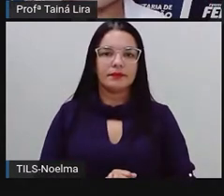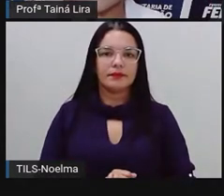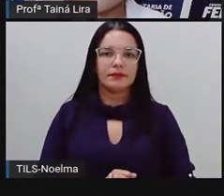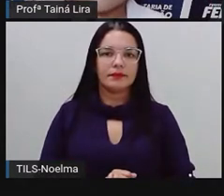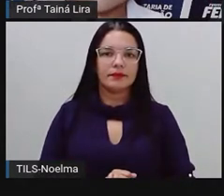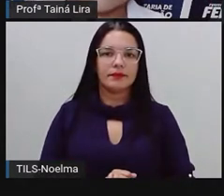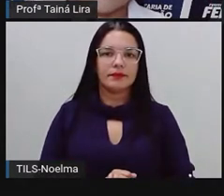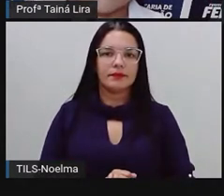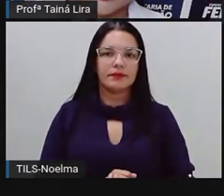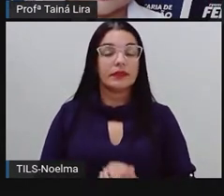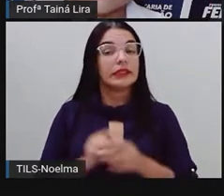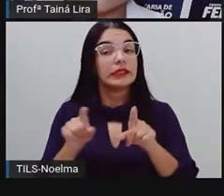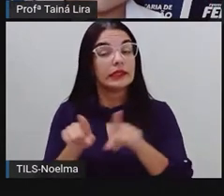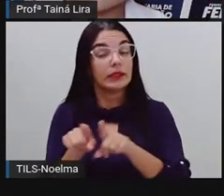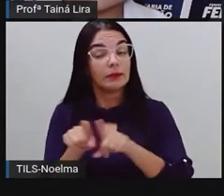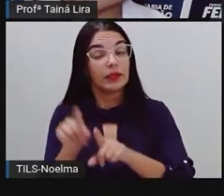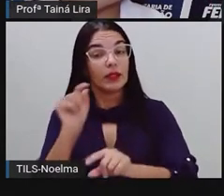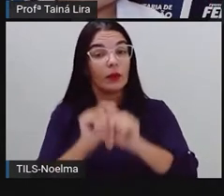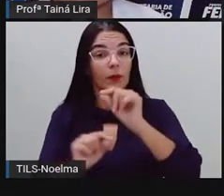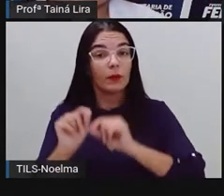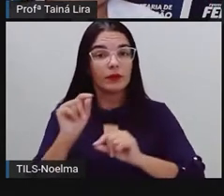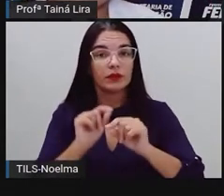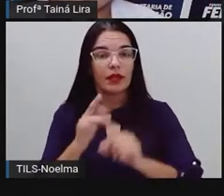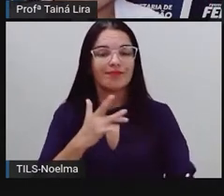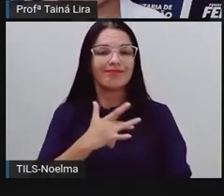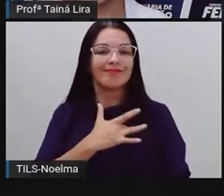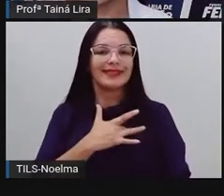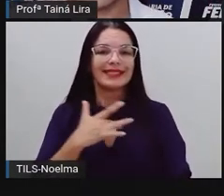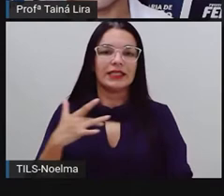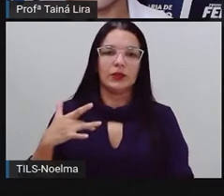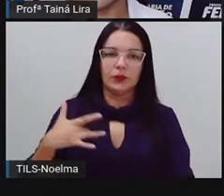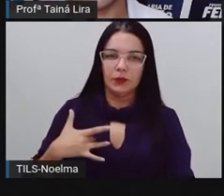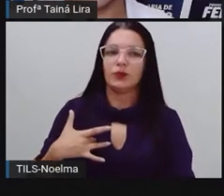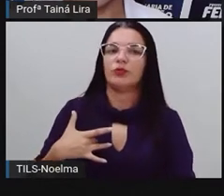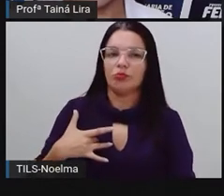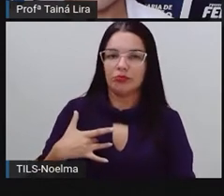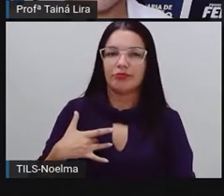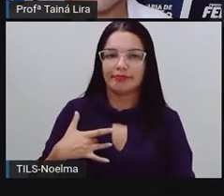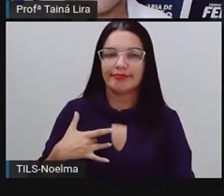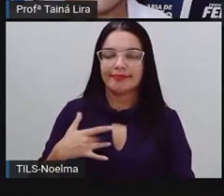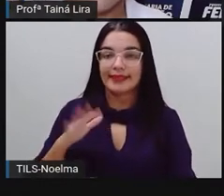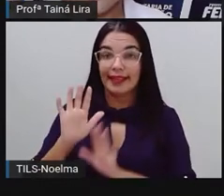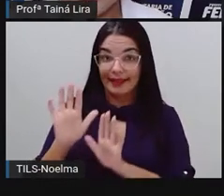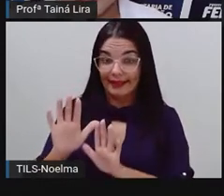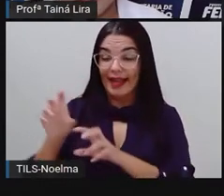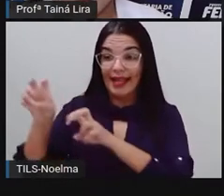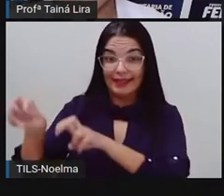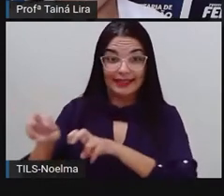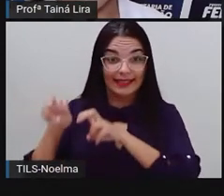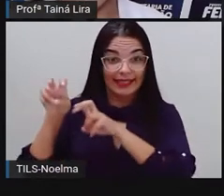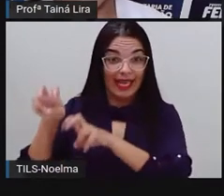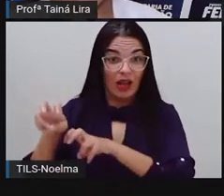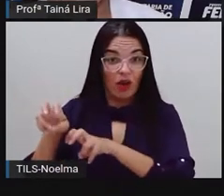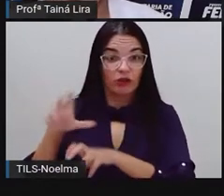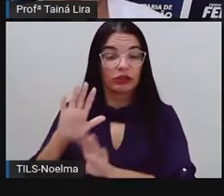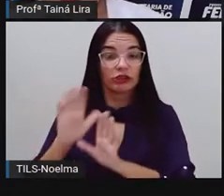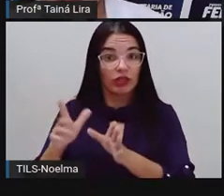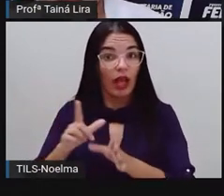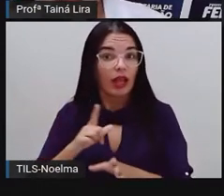é assim como a questão também da Saúde Tá na zonas já existem né